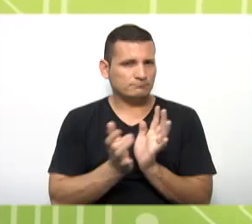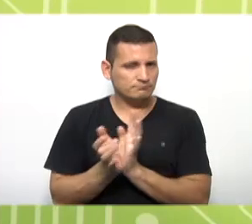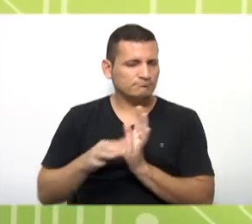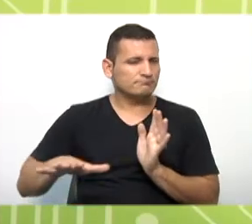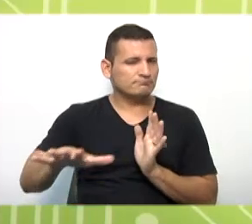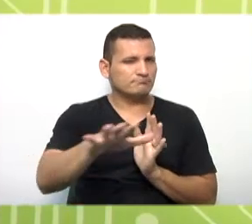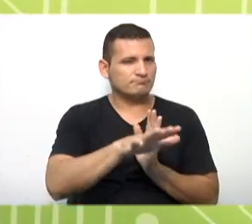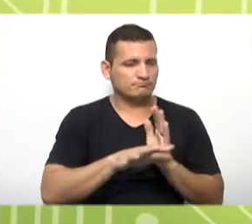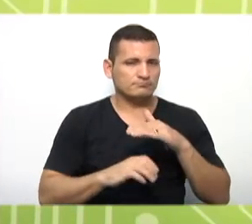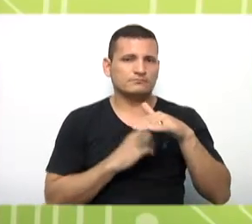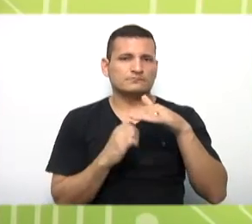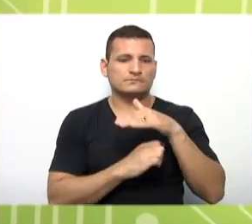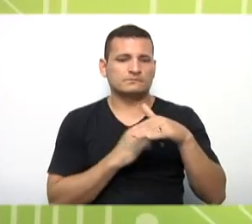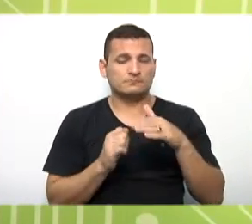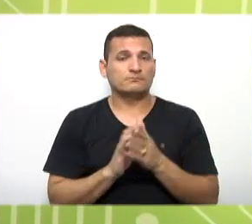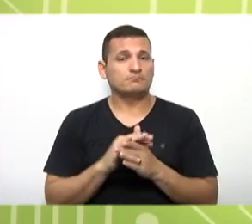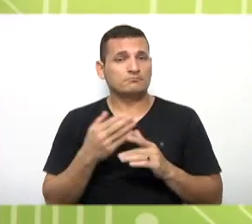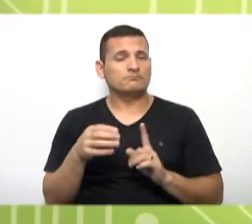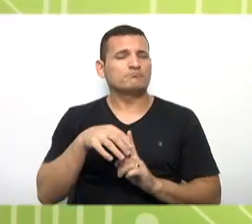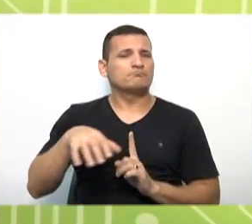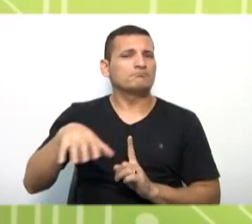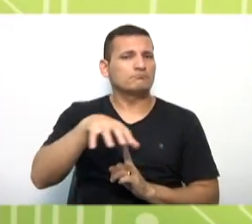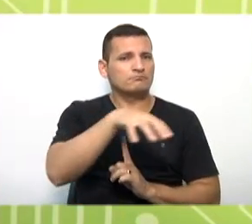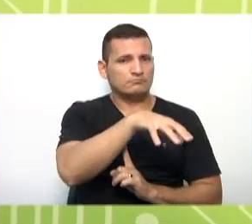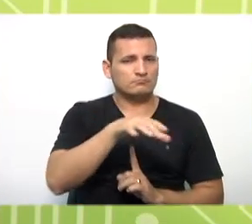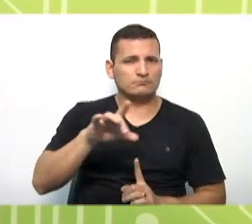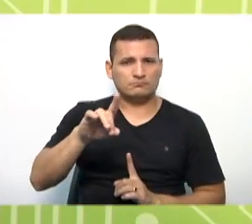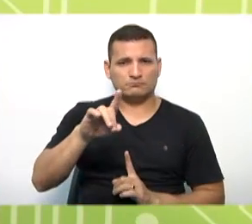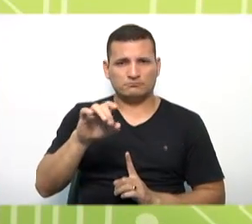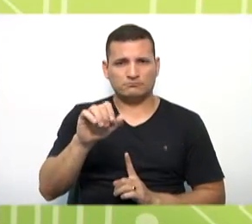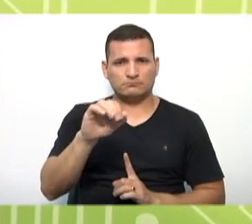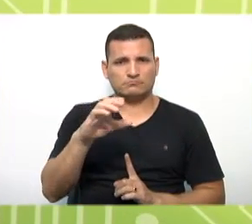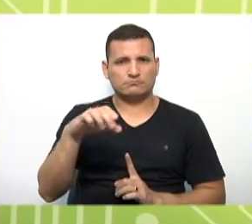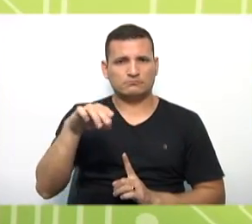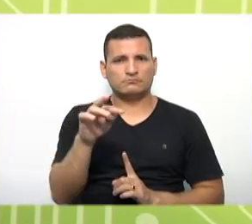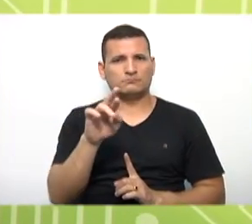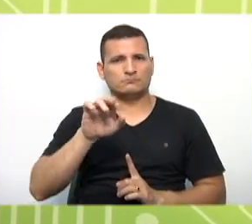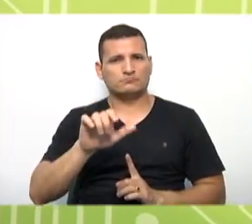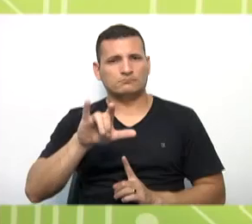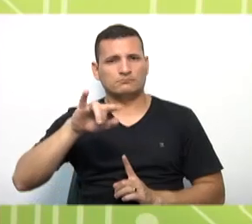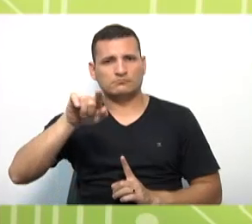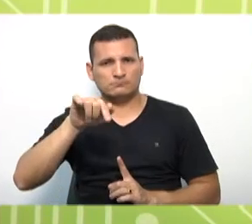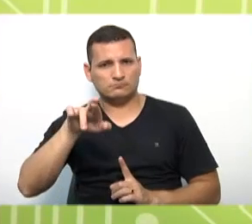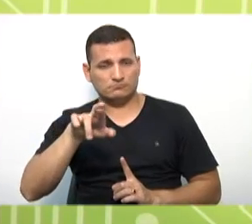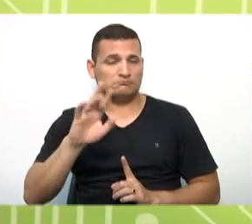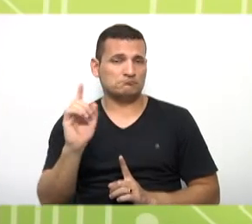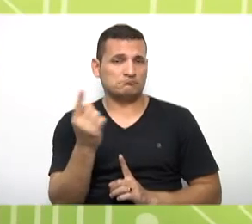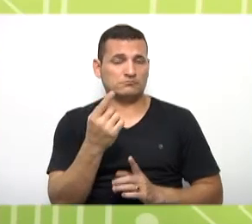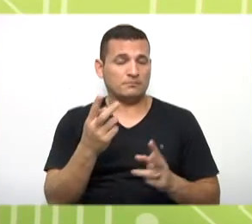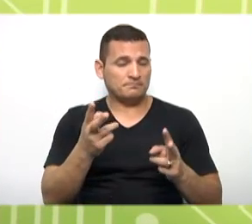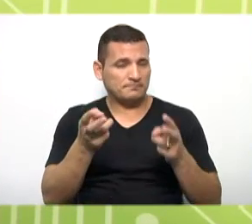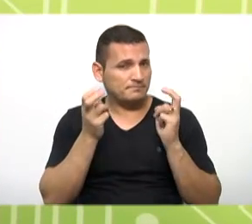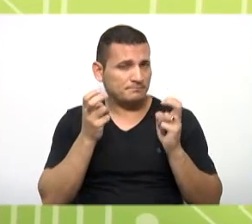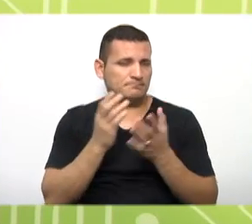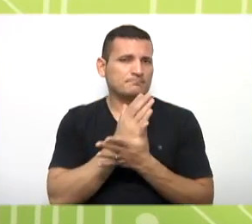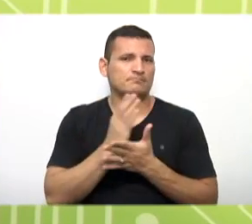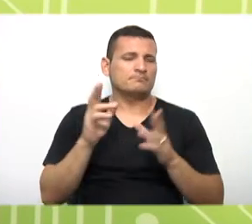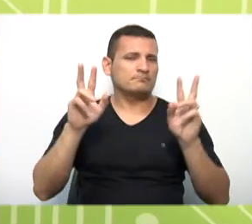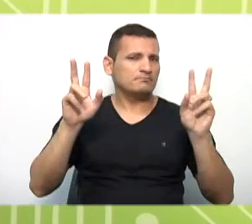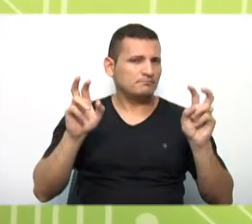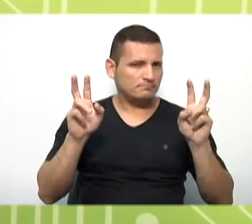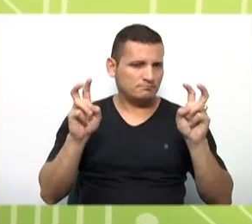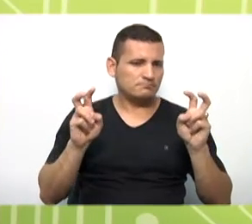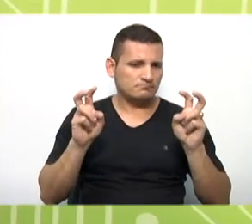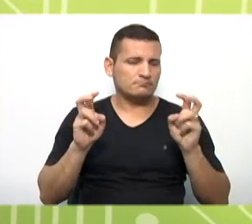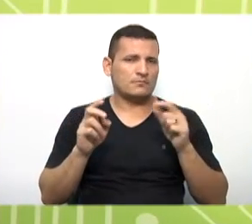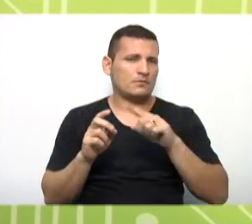organização. Então aí descentralizar, a gente vai perceber quando alguns assuntos